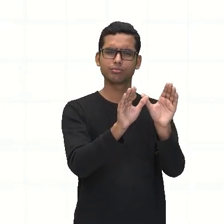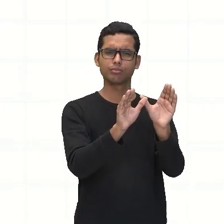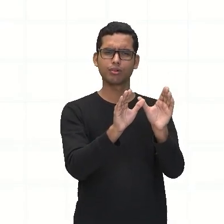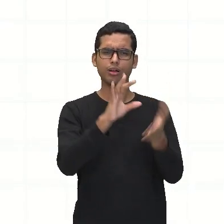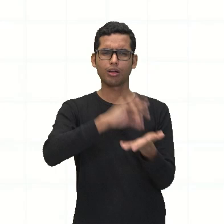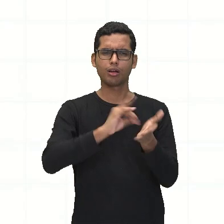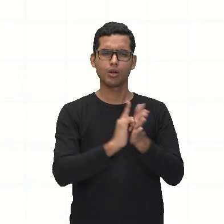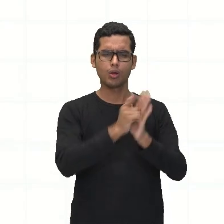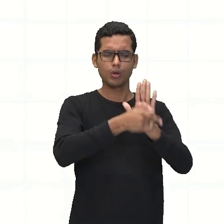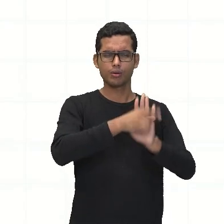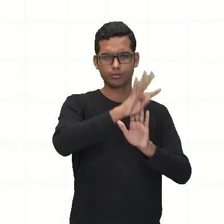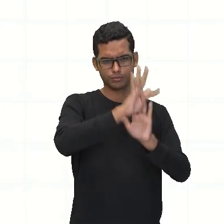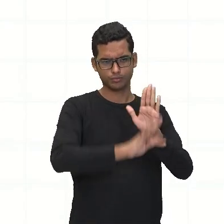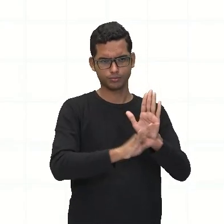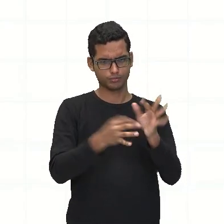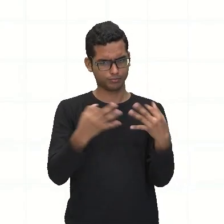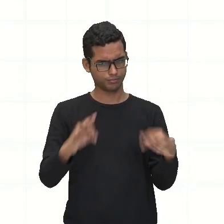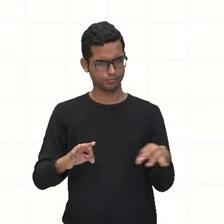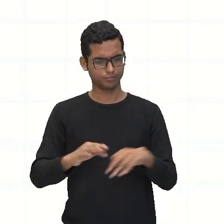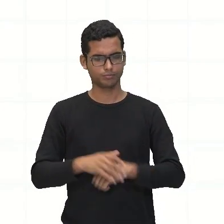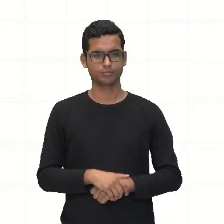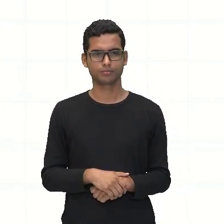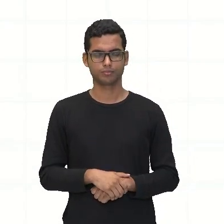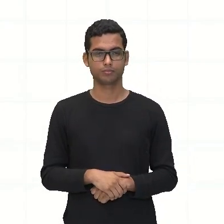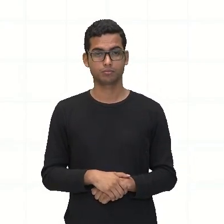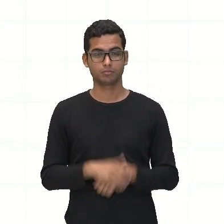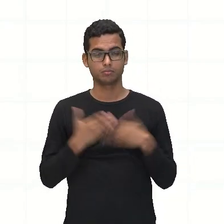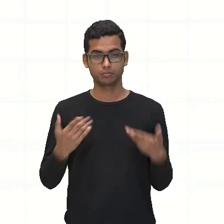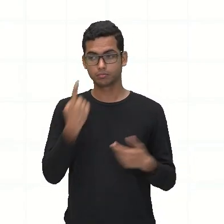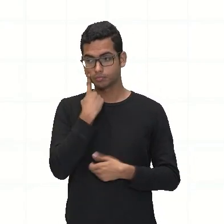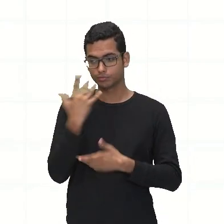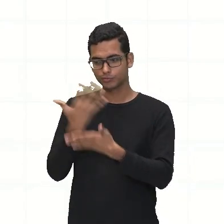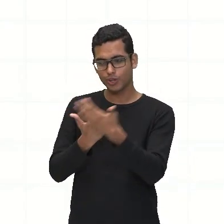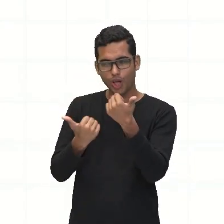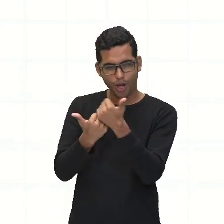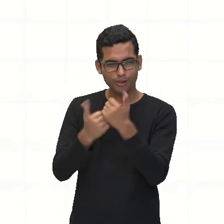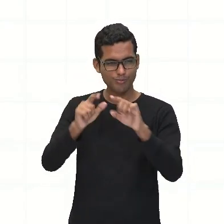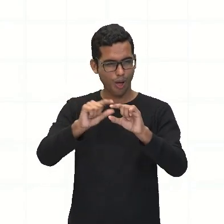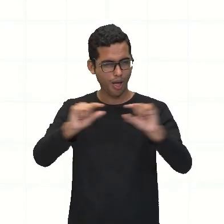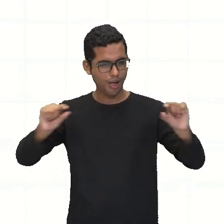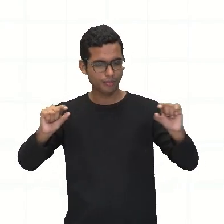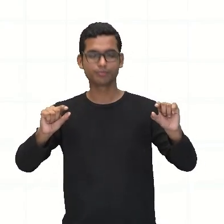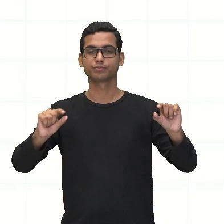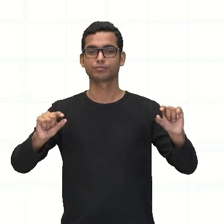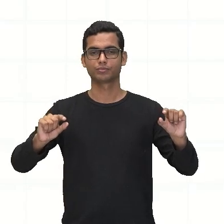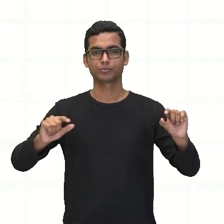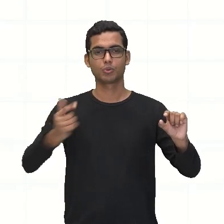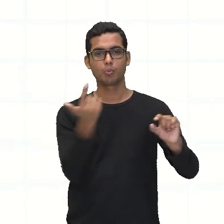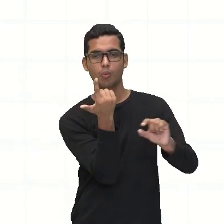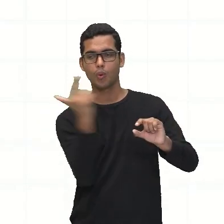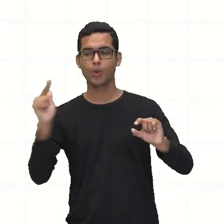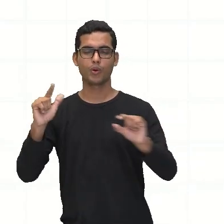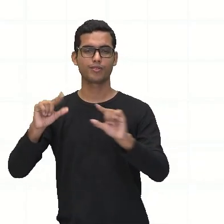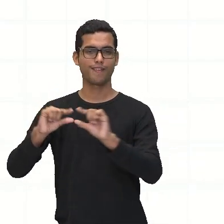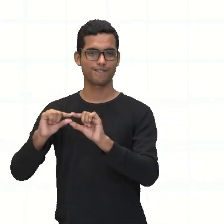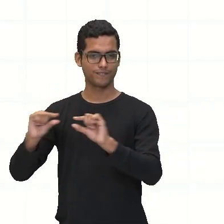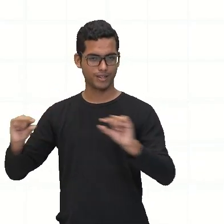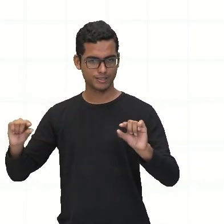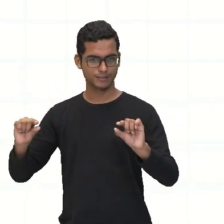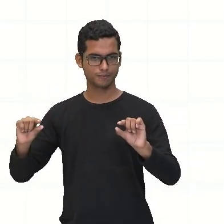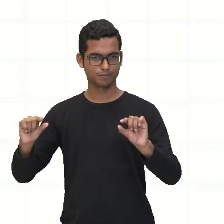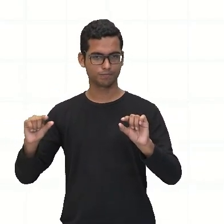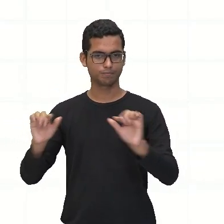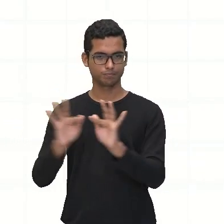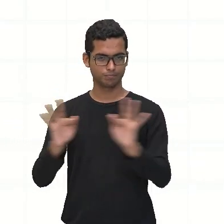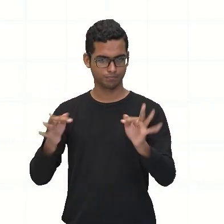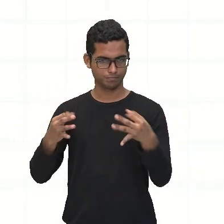gêneros textuais, certo? Mas ele substituiu essa expressão por outra expressão. E ele disse, os